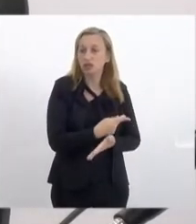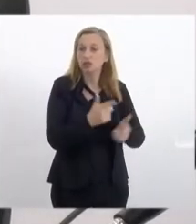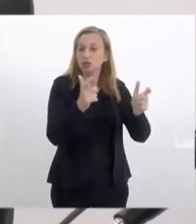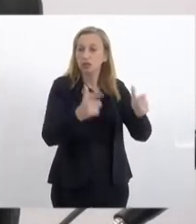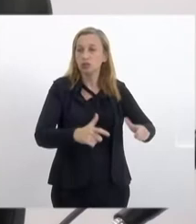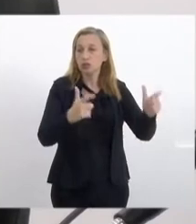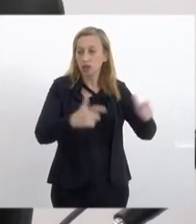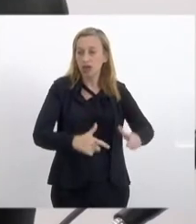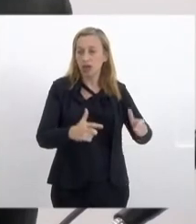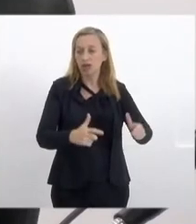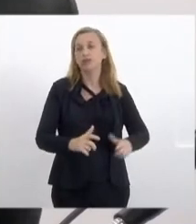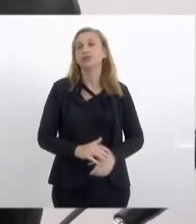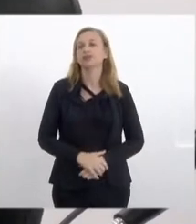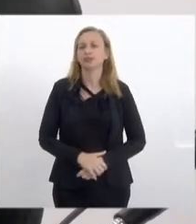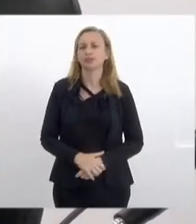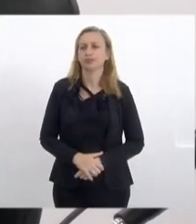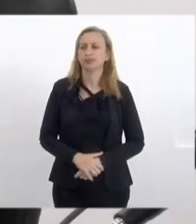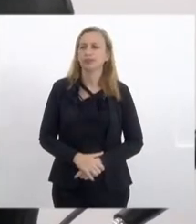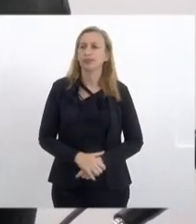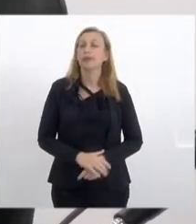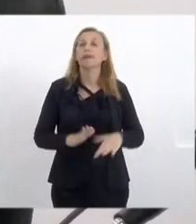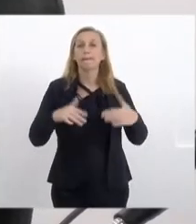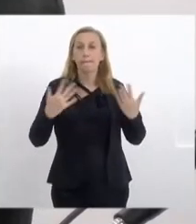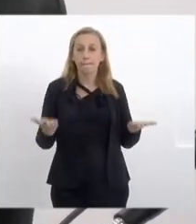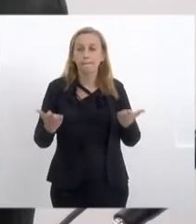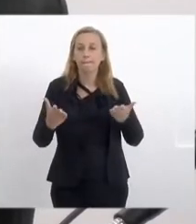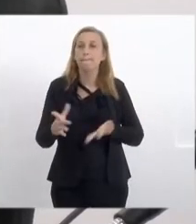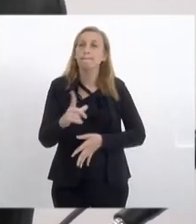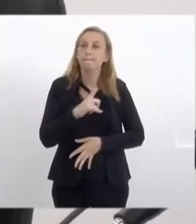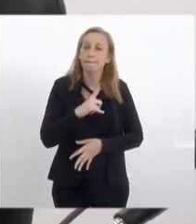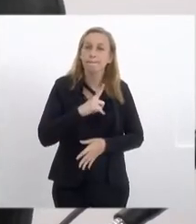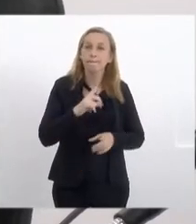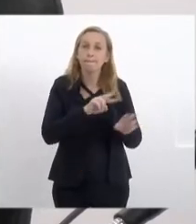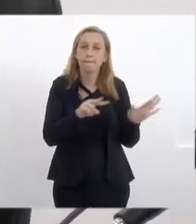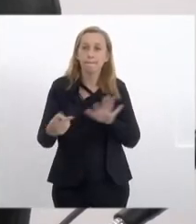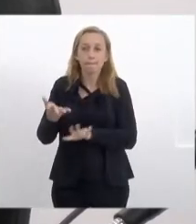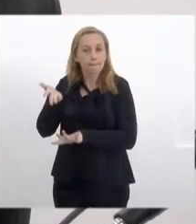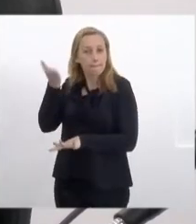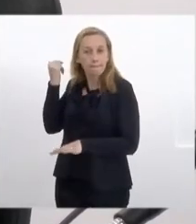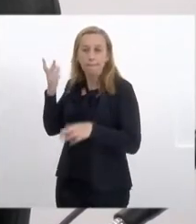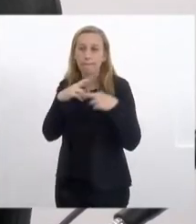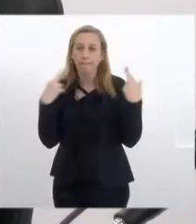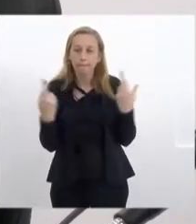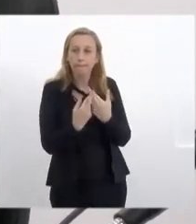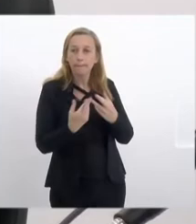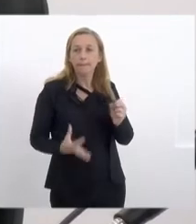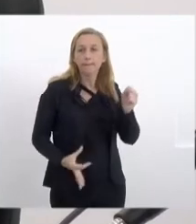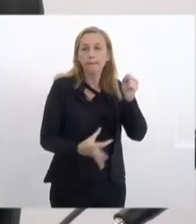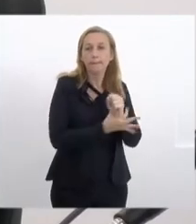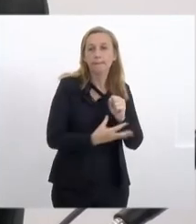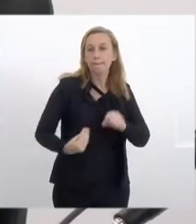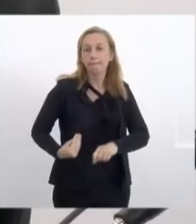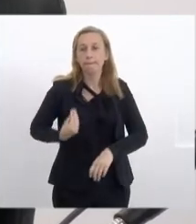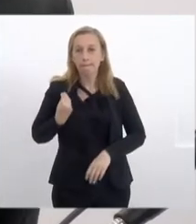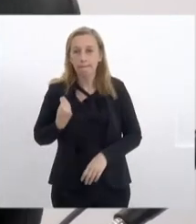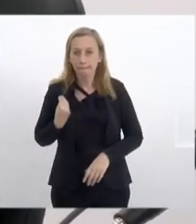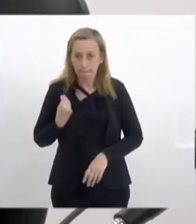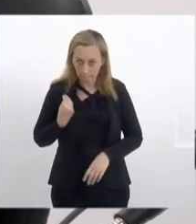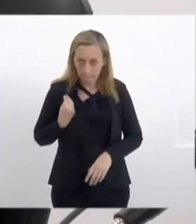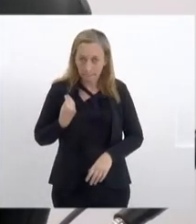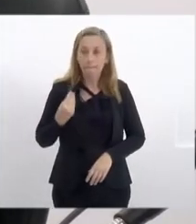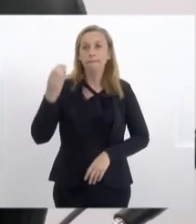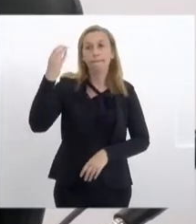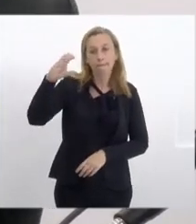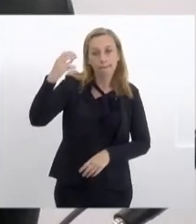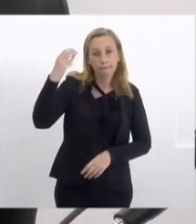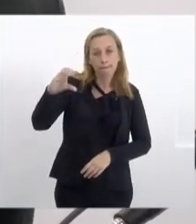instaladas nesses territórios. Então, tivemos semana passada uma reunião com o Segurança Presente, que está em Niterói,